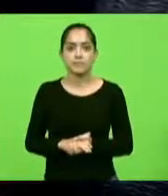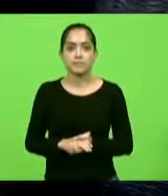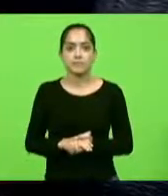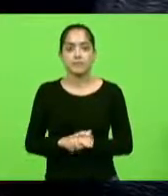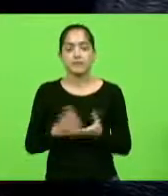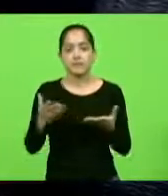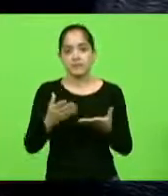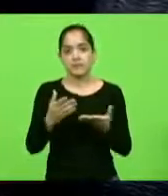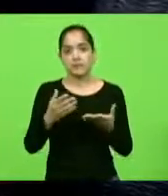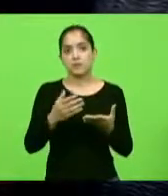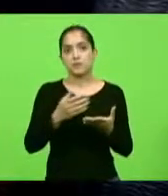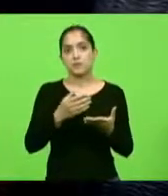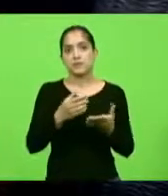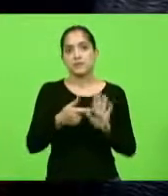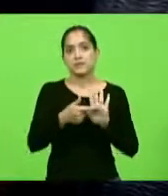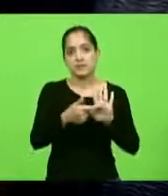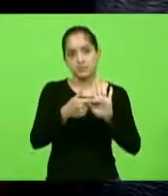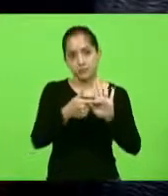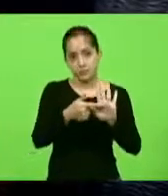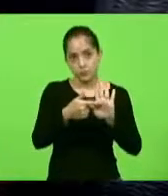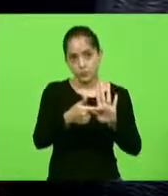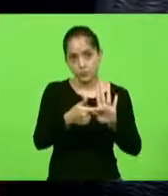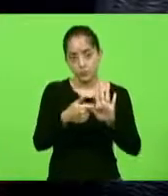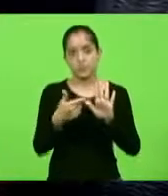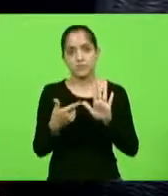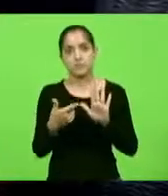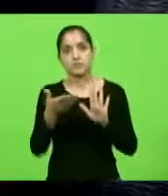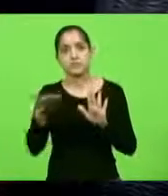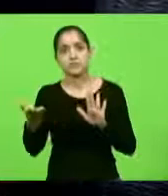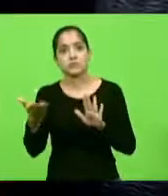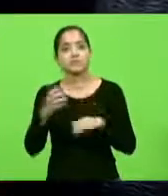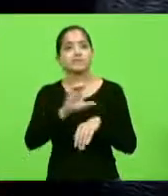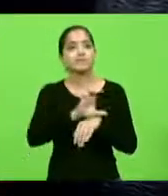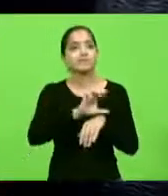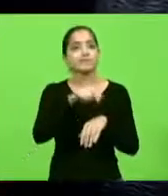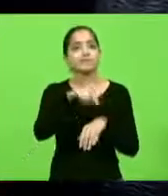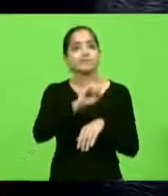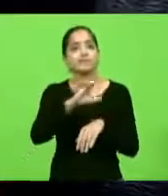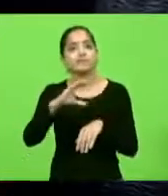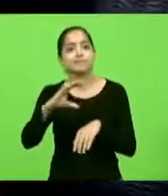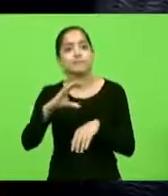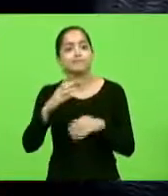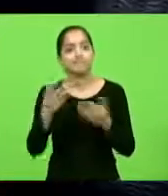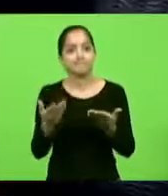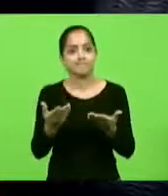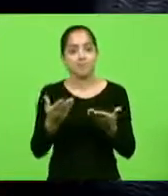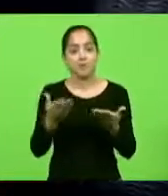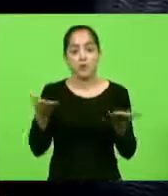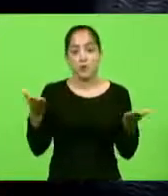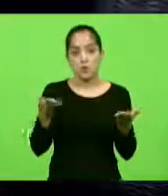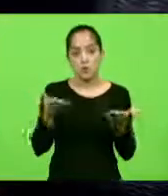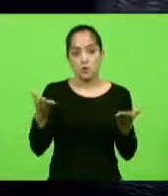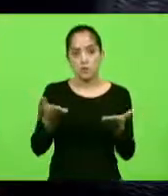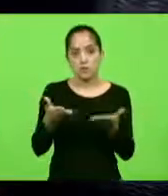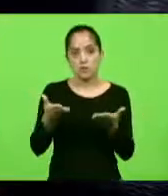esses números com Santa Catarina são muito emblemáticos. Hoje,